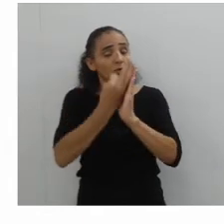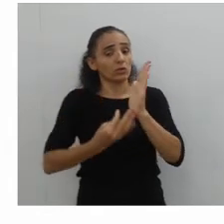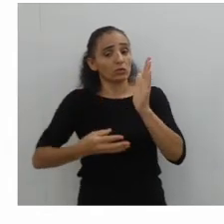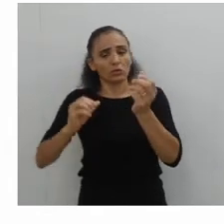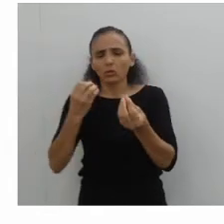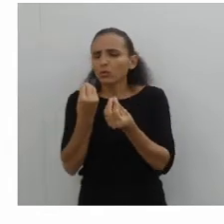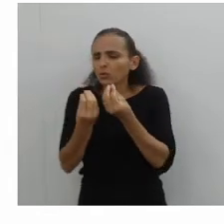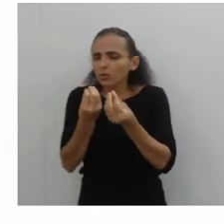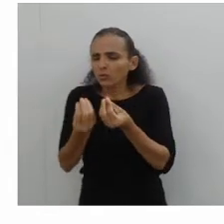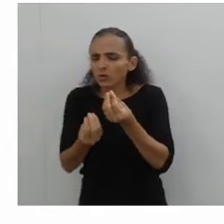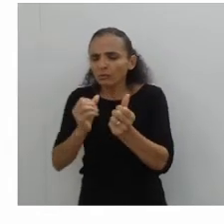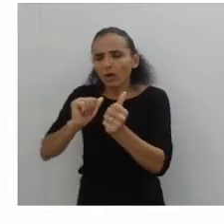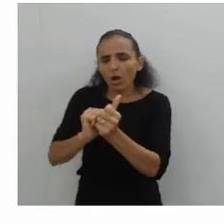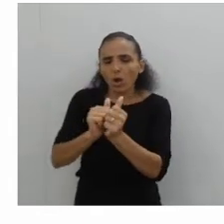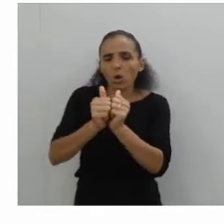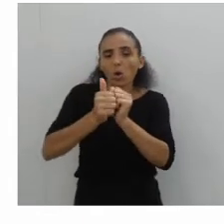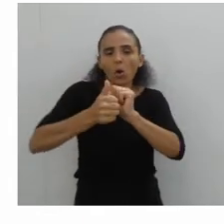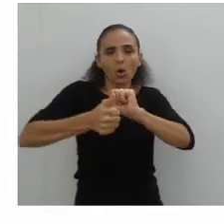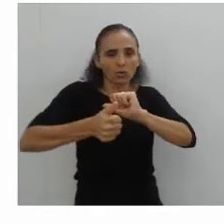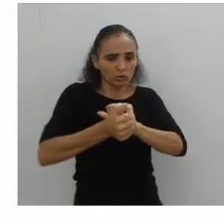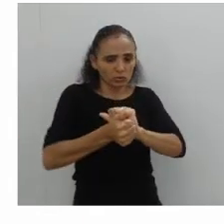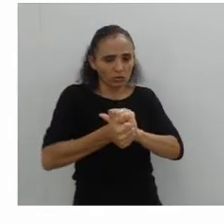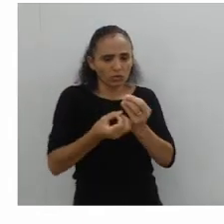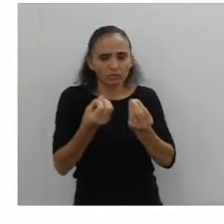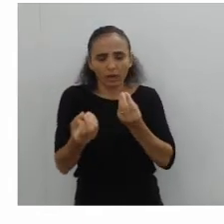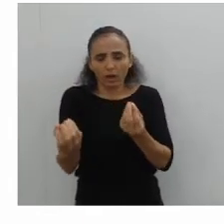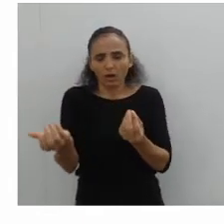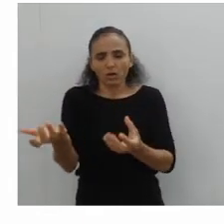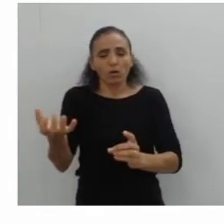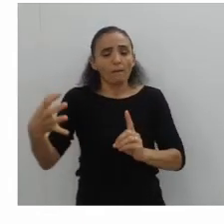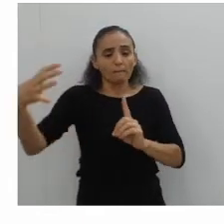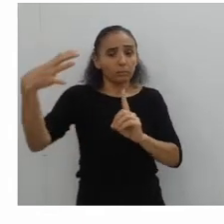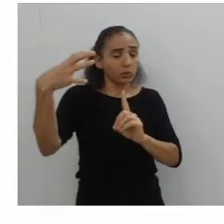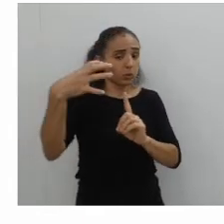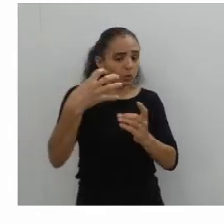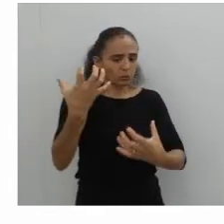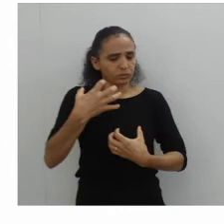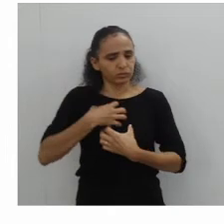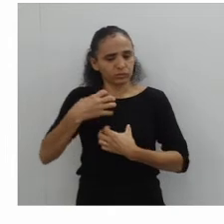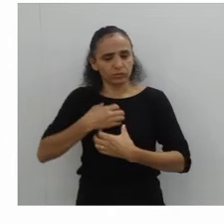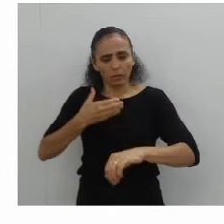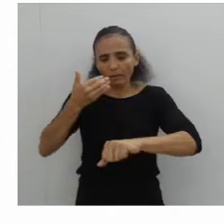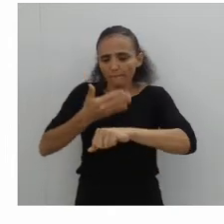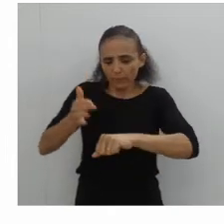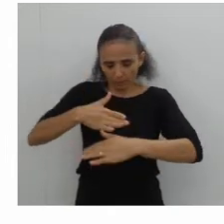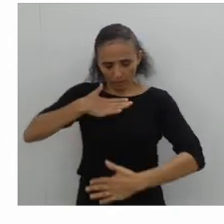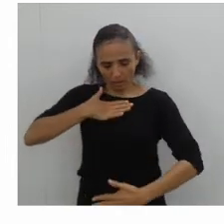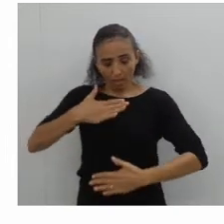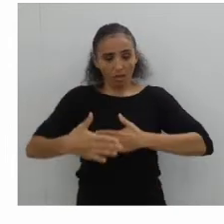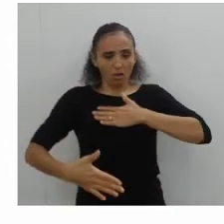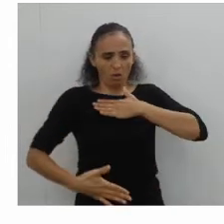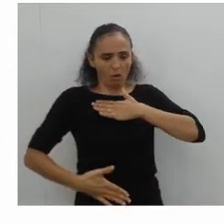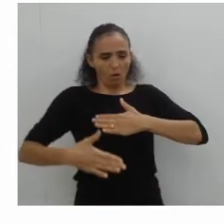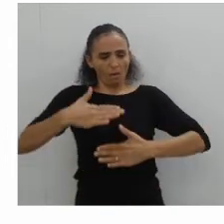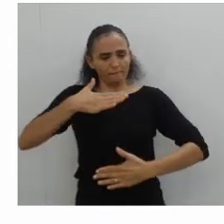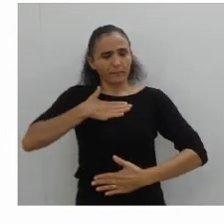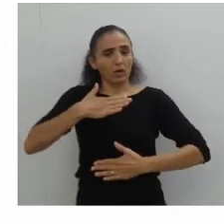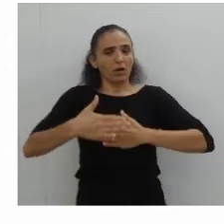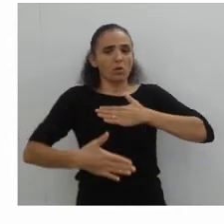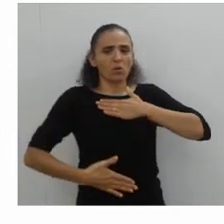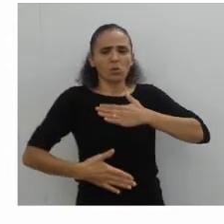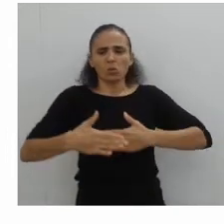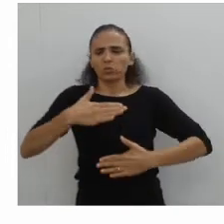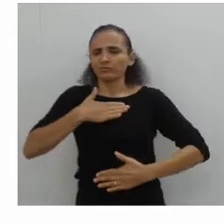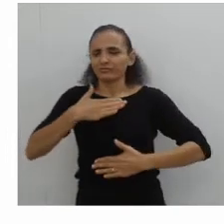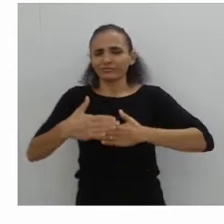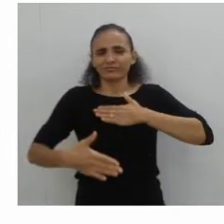jogo comporta a possibilidade de fruição. Do ponto de vista das práticas corporais, essa fruição se estabelece por